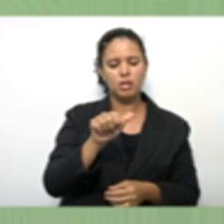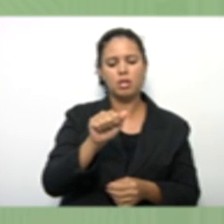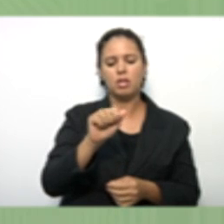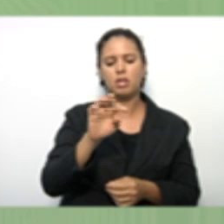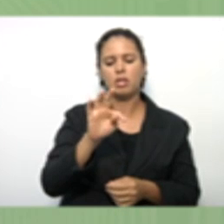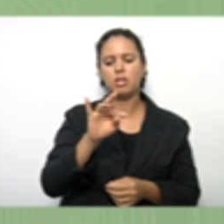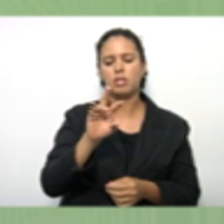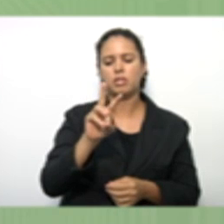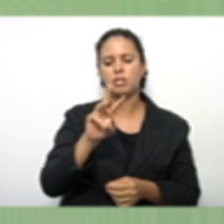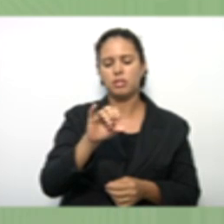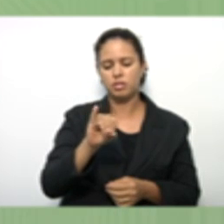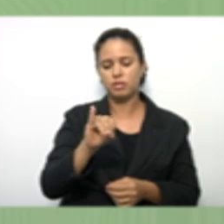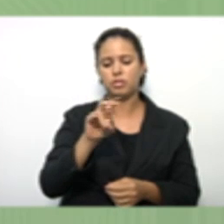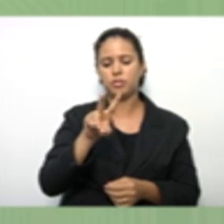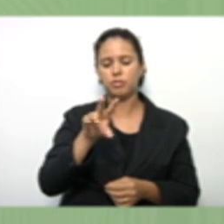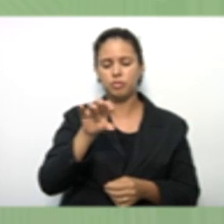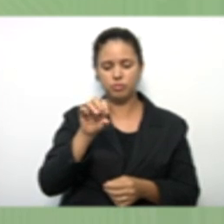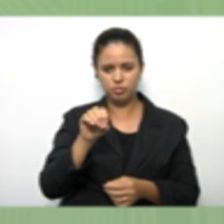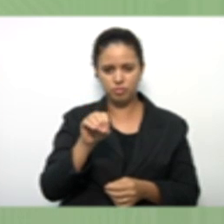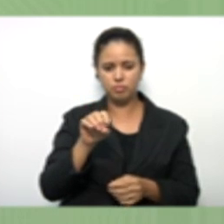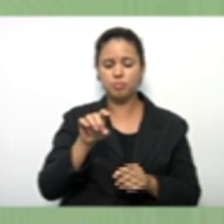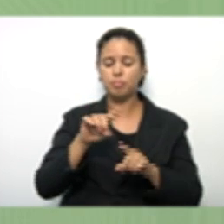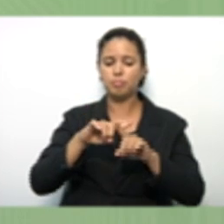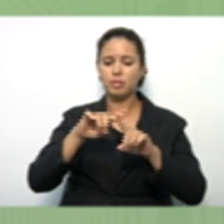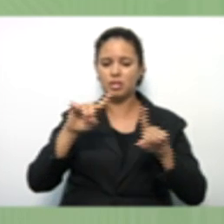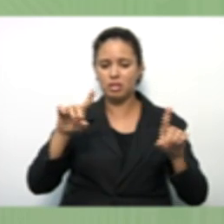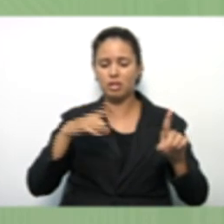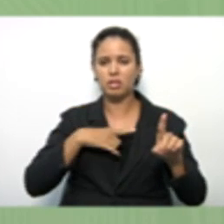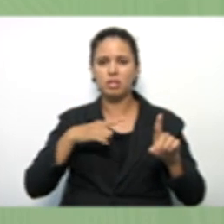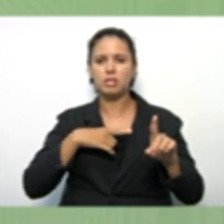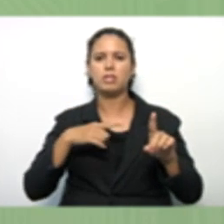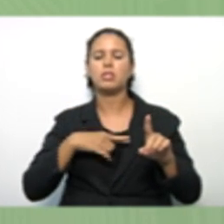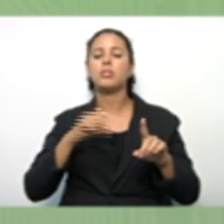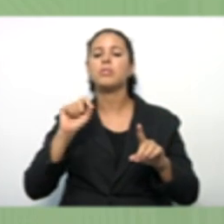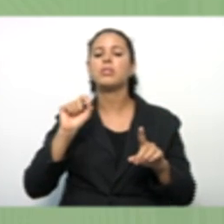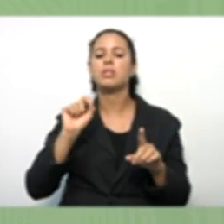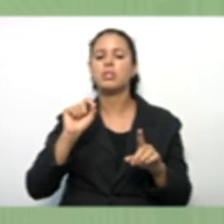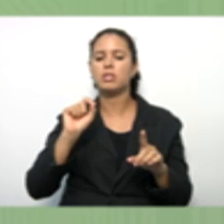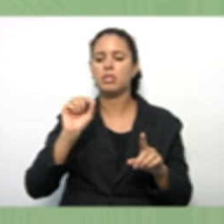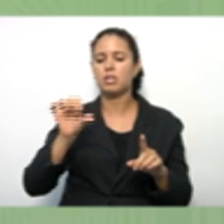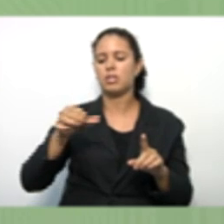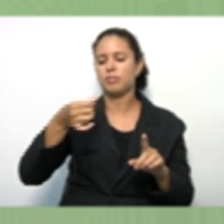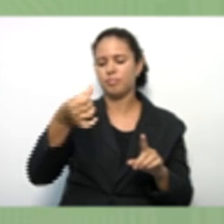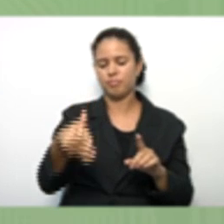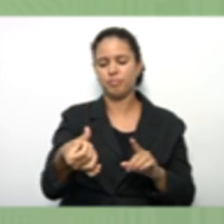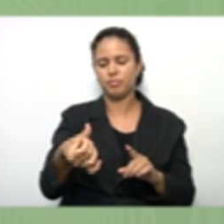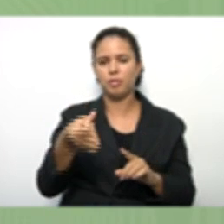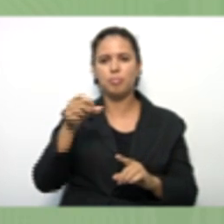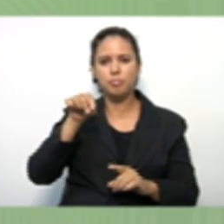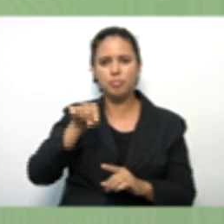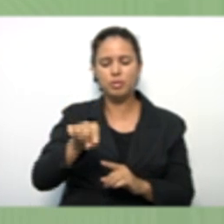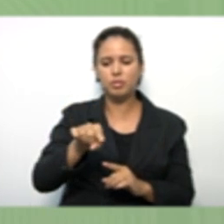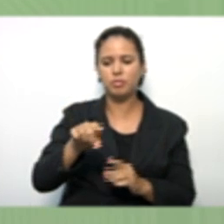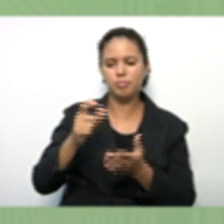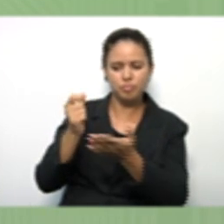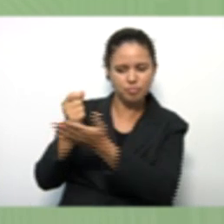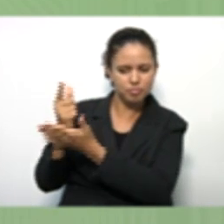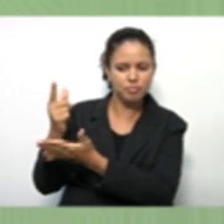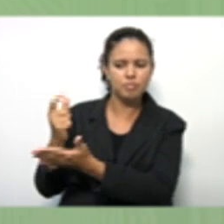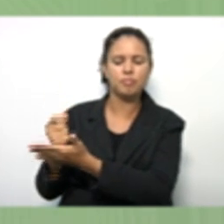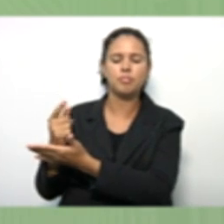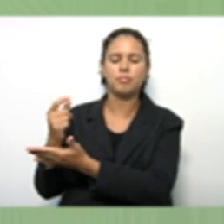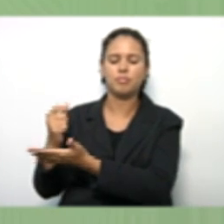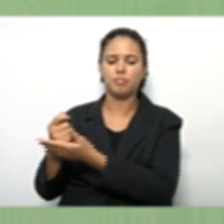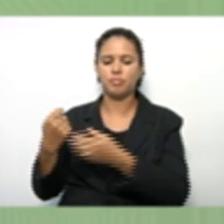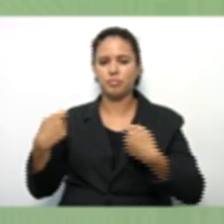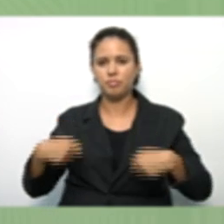grande erro. Às vezes as pessoas não conseguem compreender que esse 8 mil não é tudo que você tem. Elas acabam esquecendo as